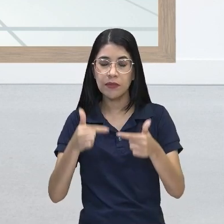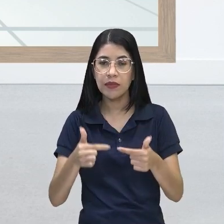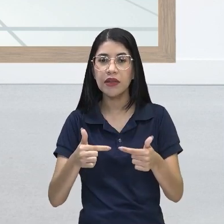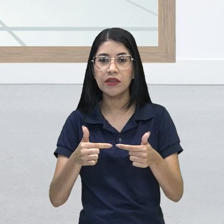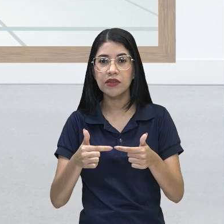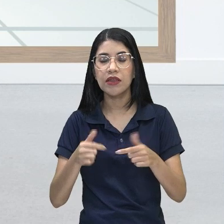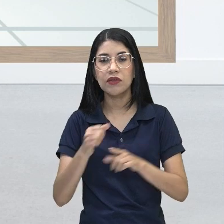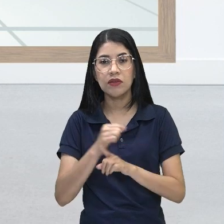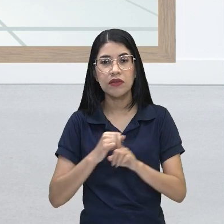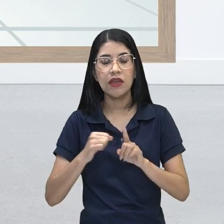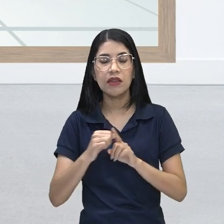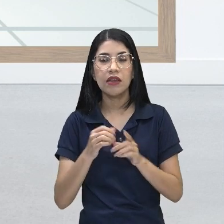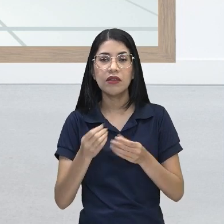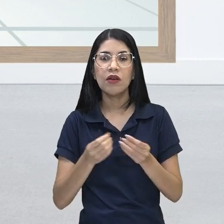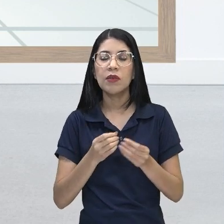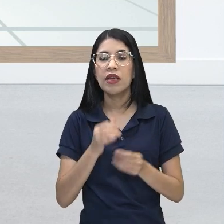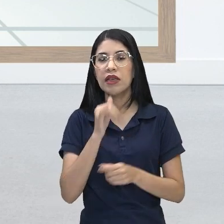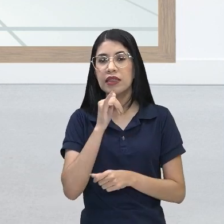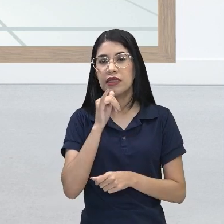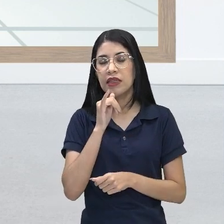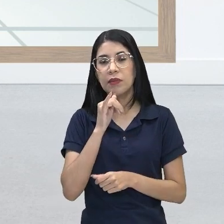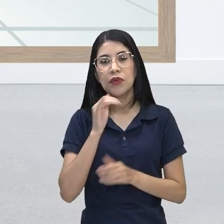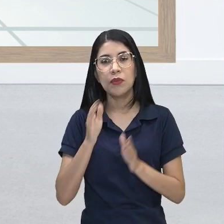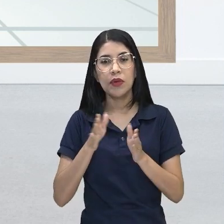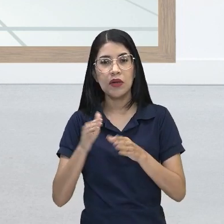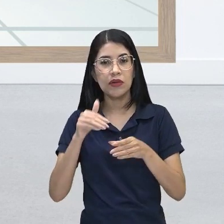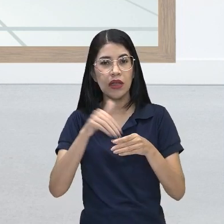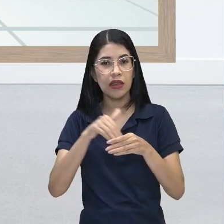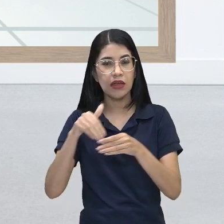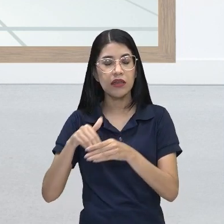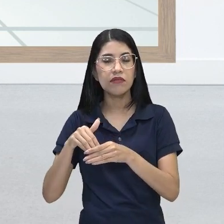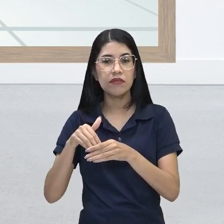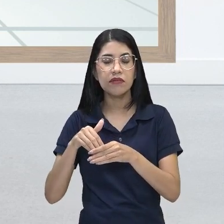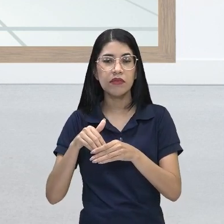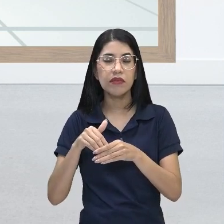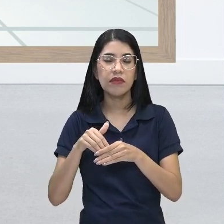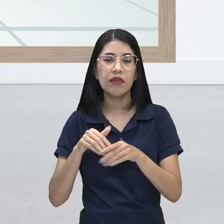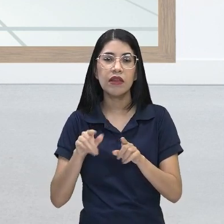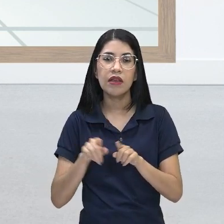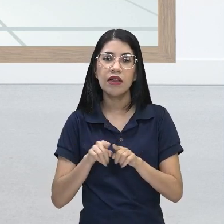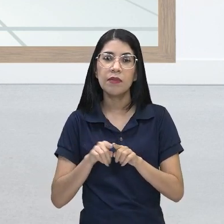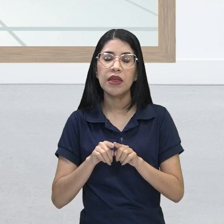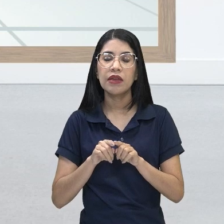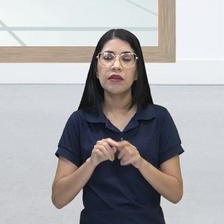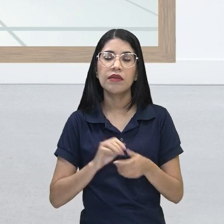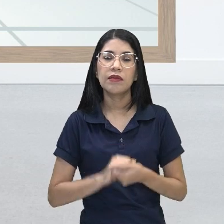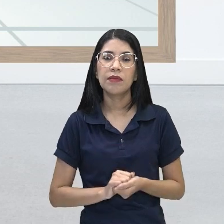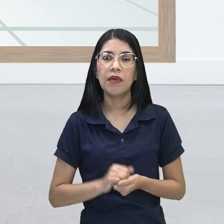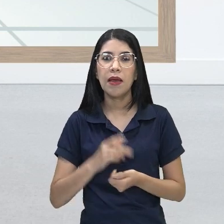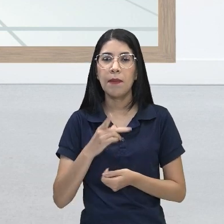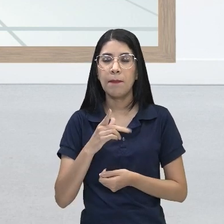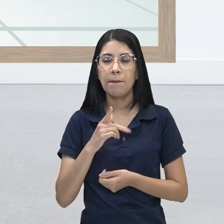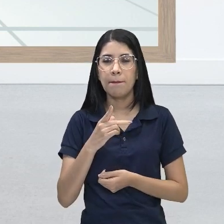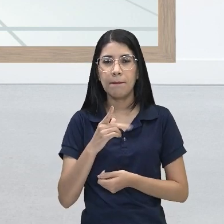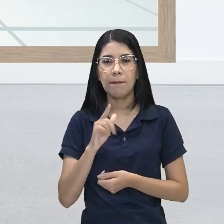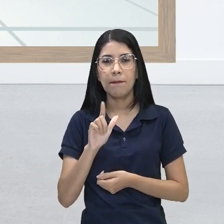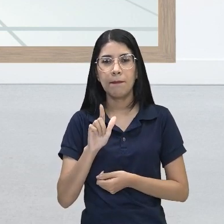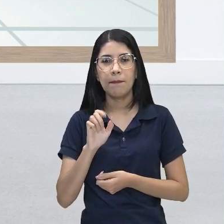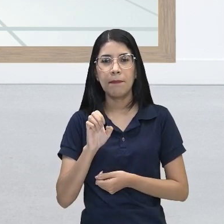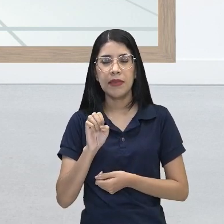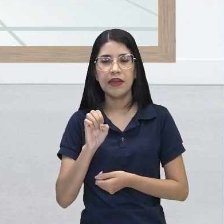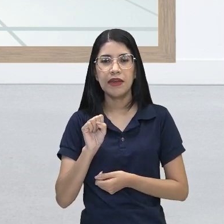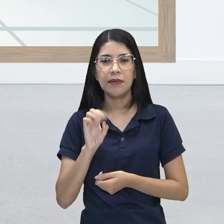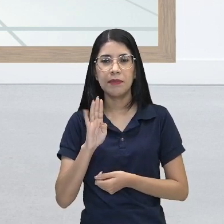cidadãos no processo político, seja através do voto, né, de plebiscitos, referendos